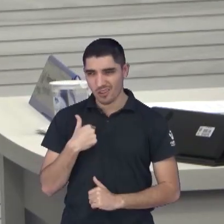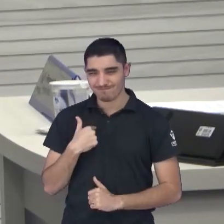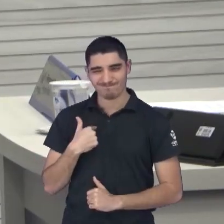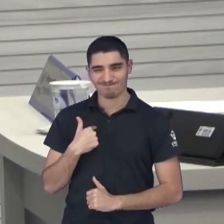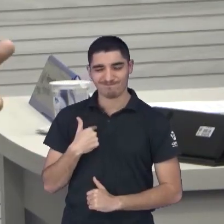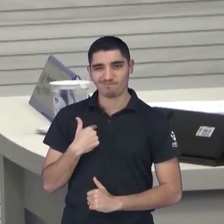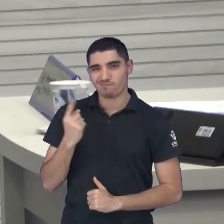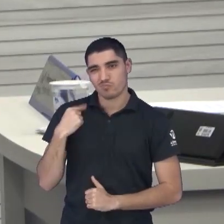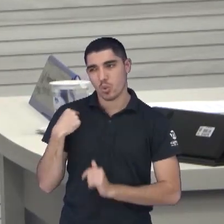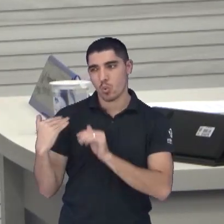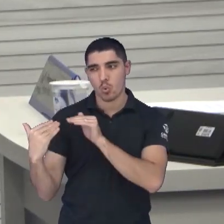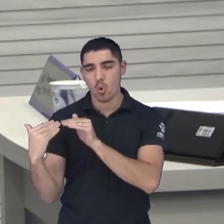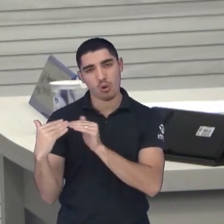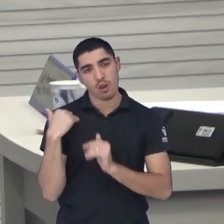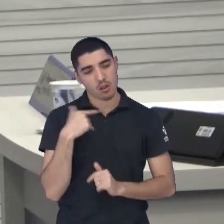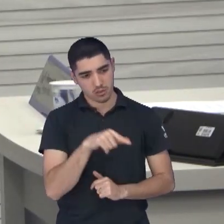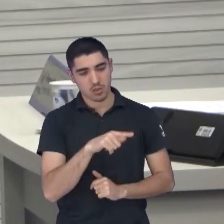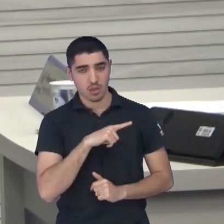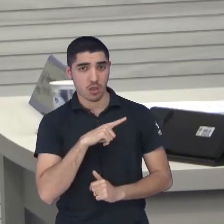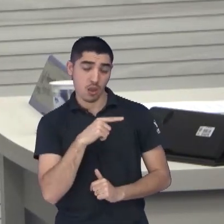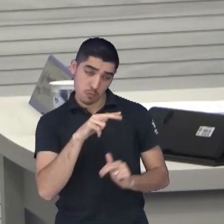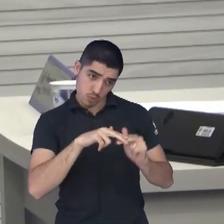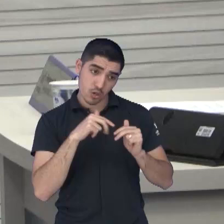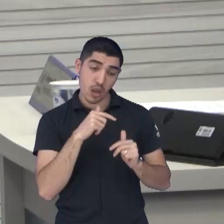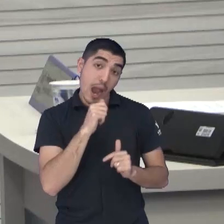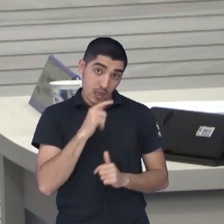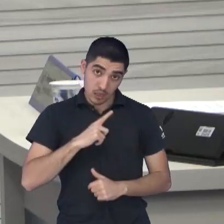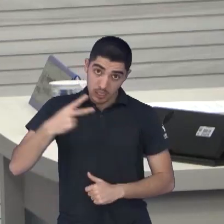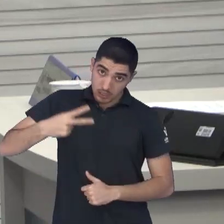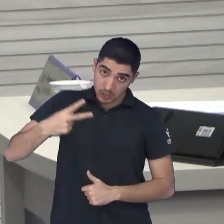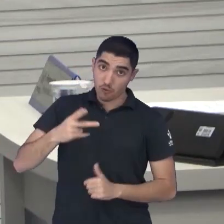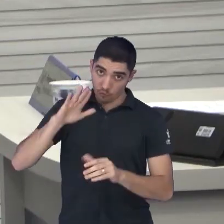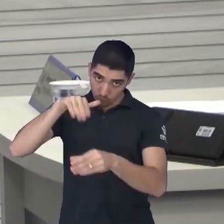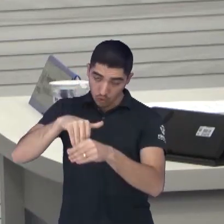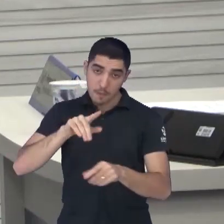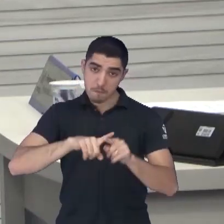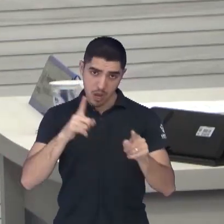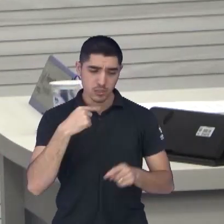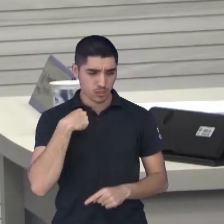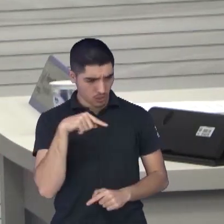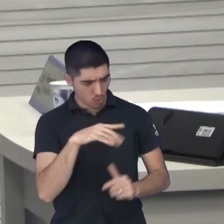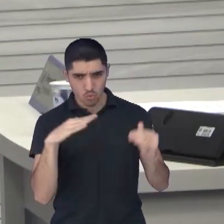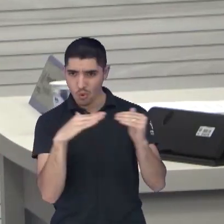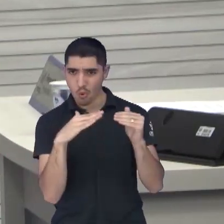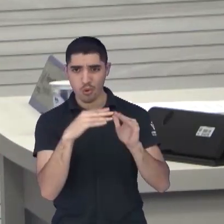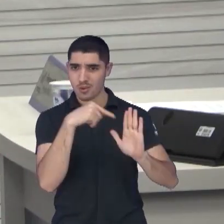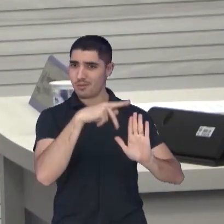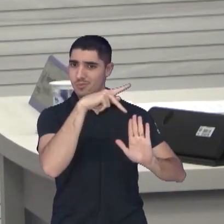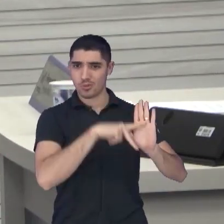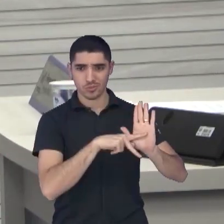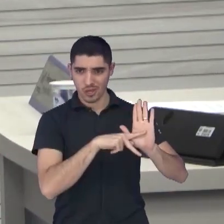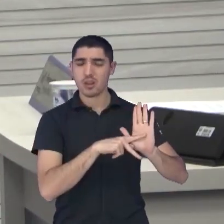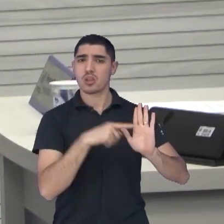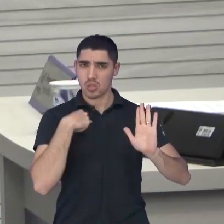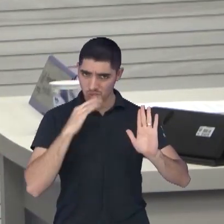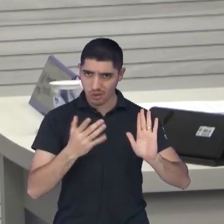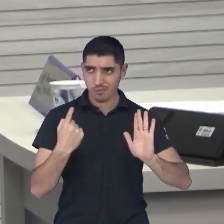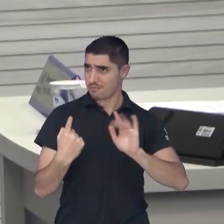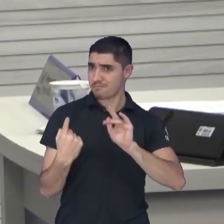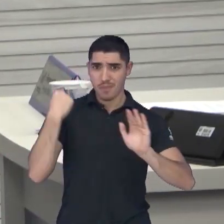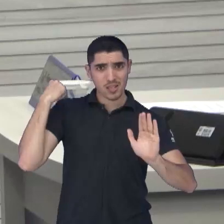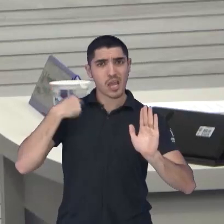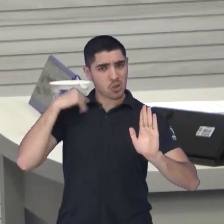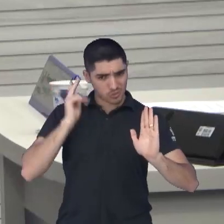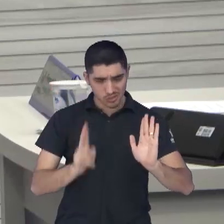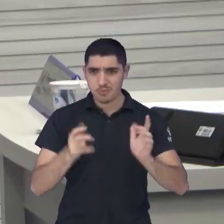para esse projeto. Tem uma segunda votação ainda, mas que a gente... eu sou favorável ao projeto, sempre demonstrei isso desde o primeiro dia do mandato nas